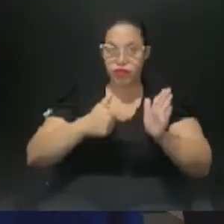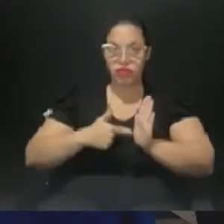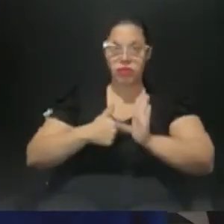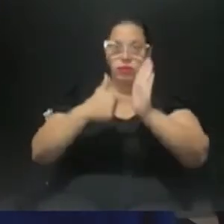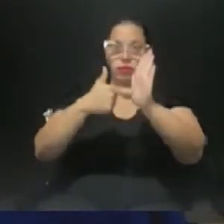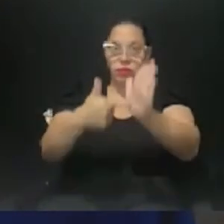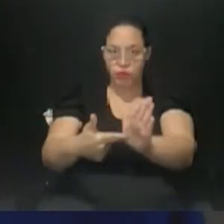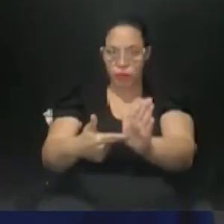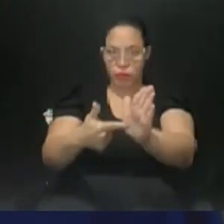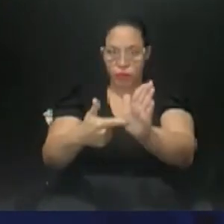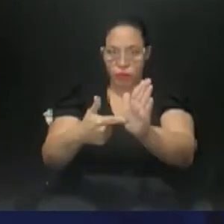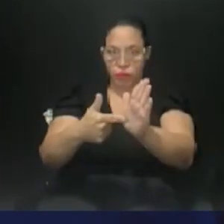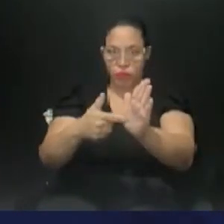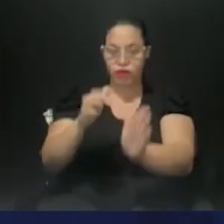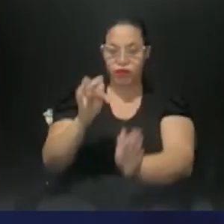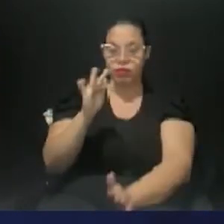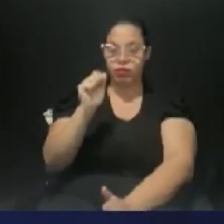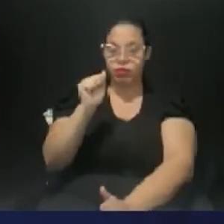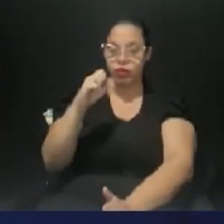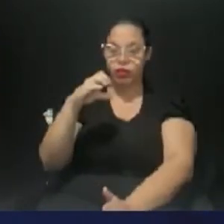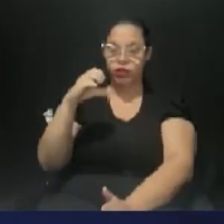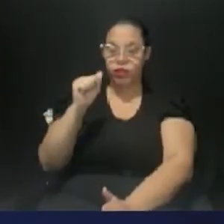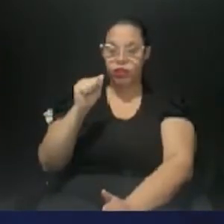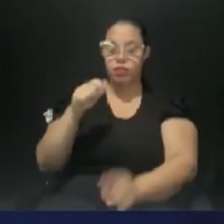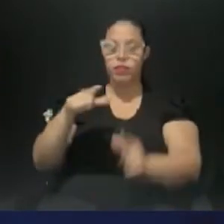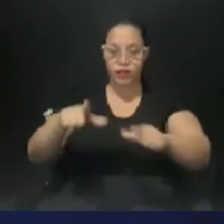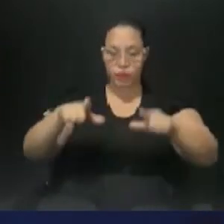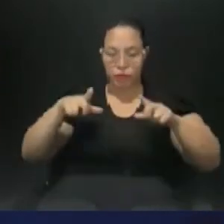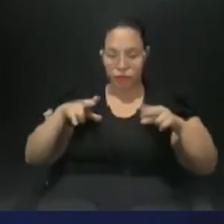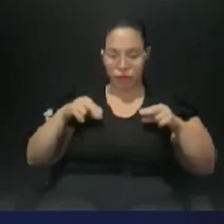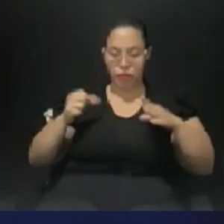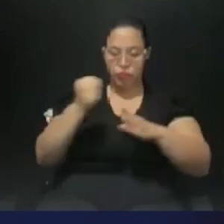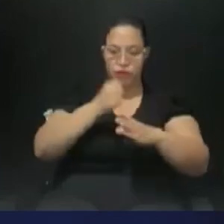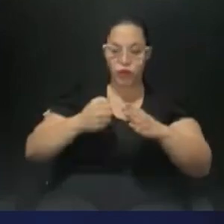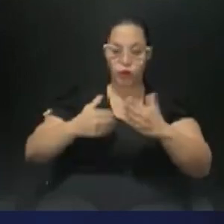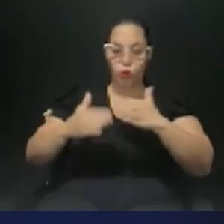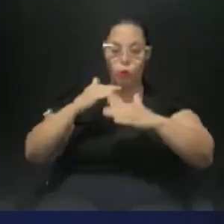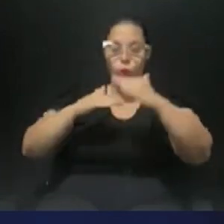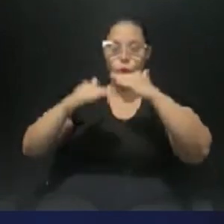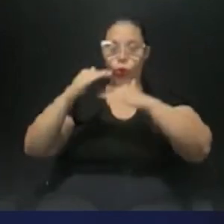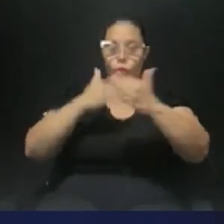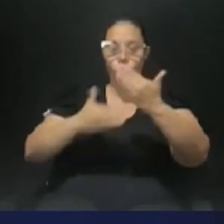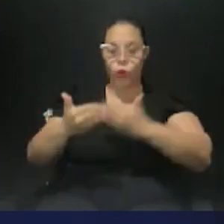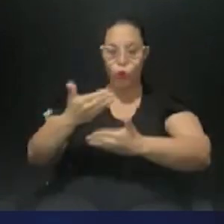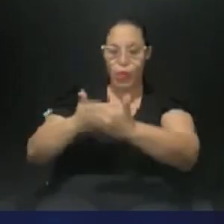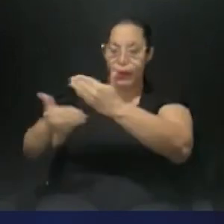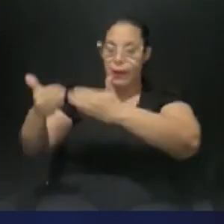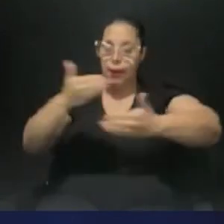sua contribuição ao desenvolvimento da gastronomia no município de Campinas.